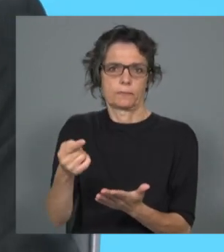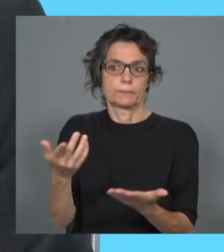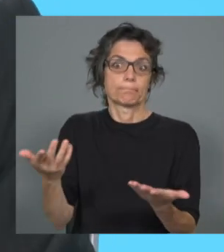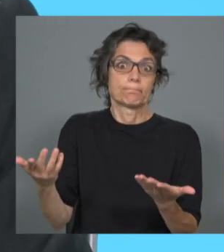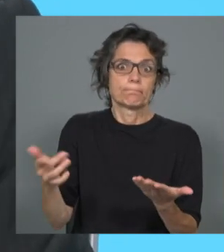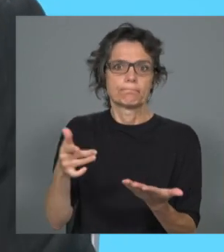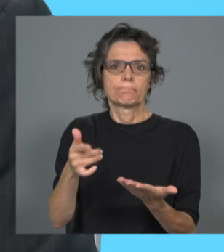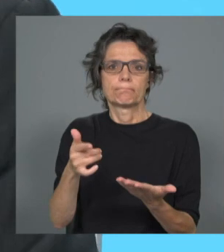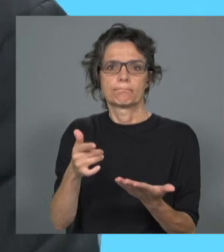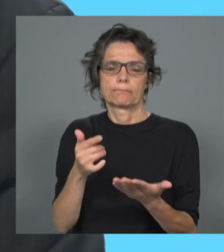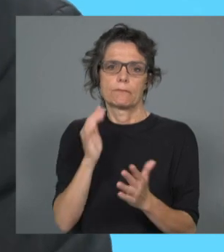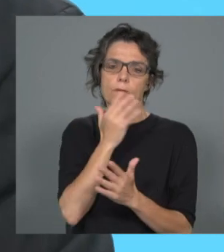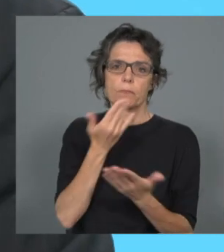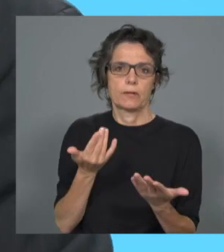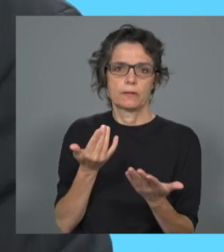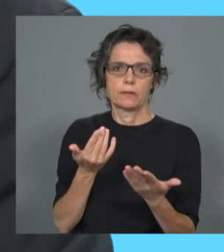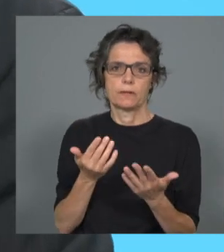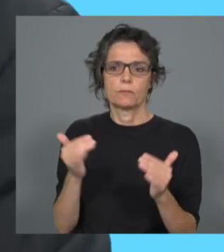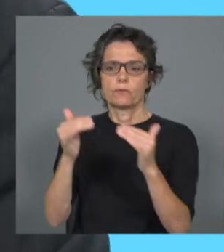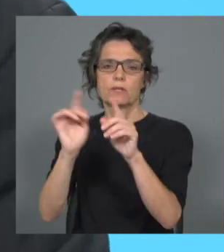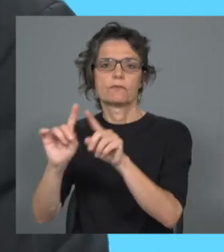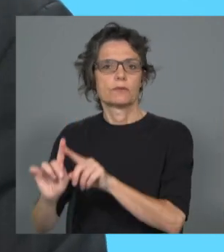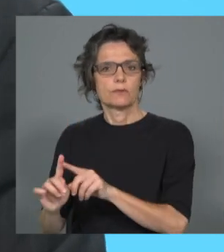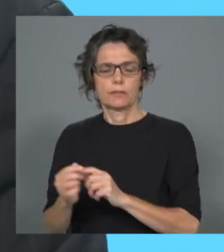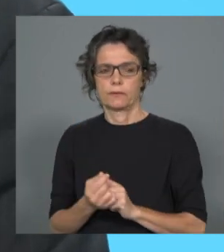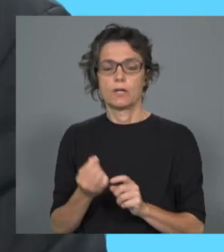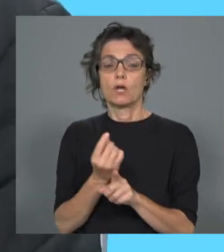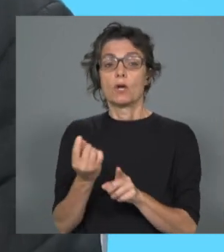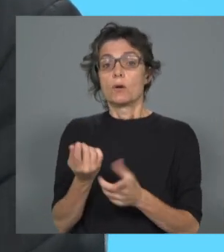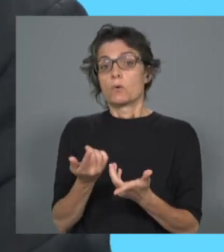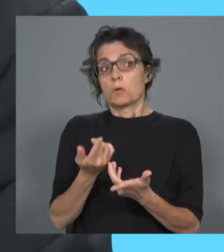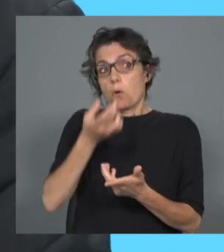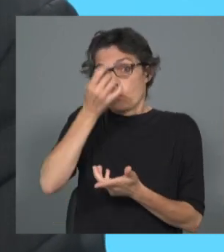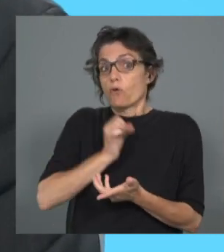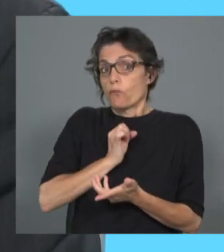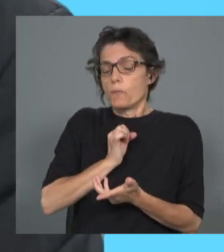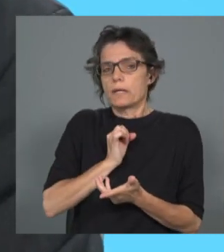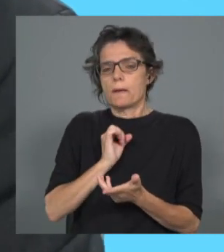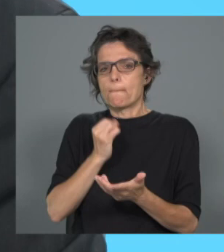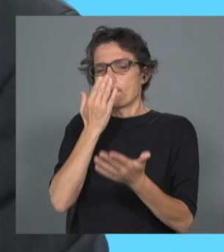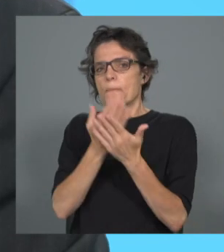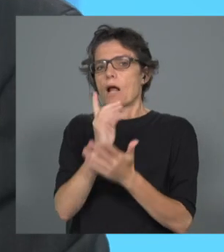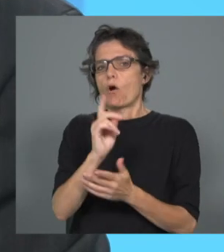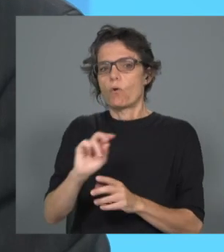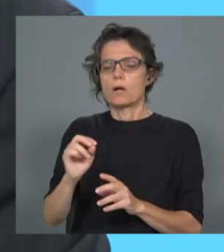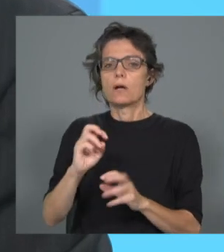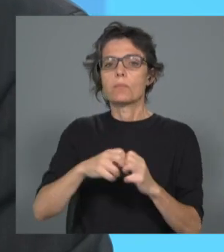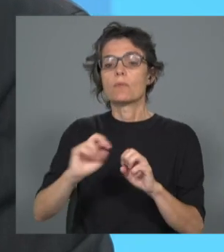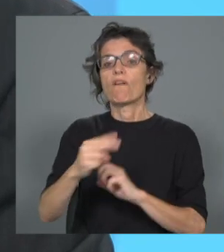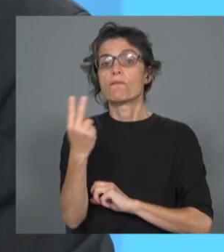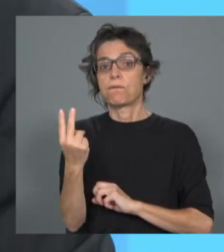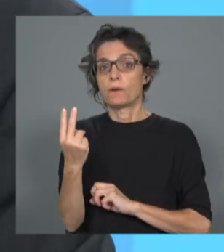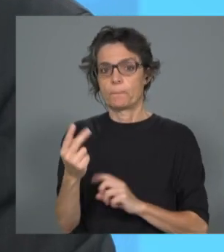aos diversos níveis. Porque aqui há, a meu ver, dois problemas e outros, mas um